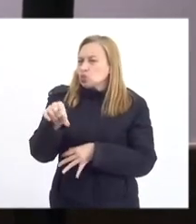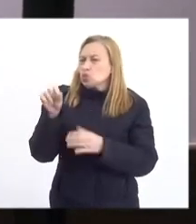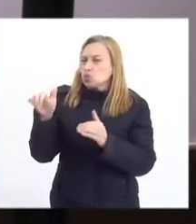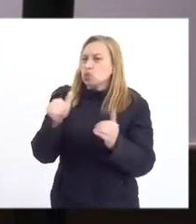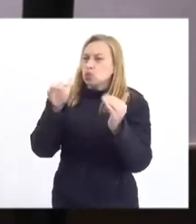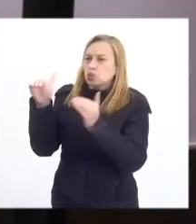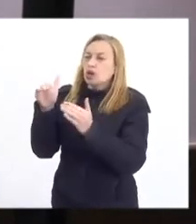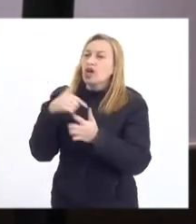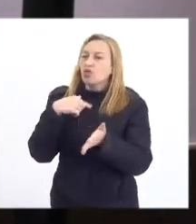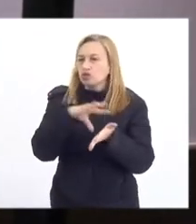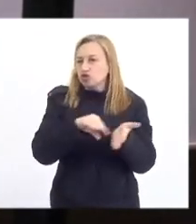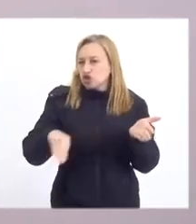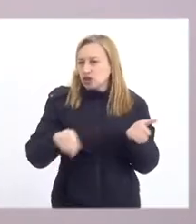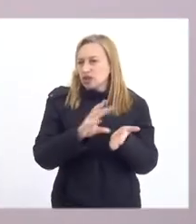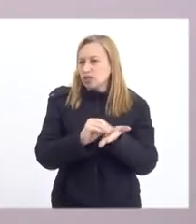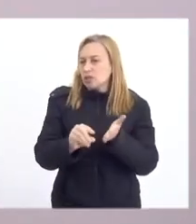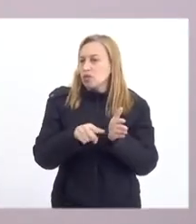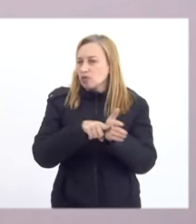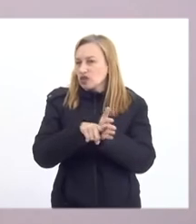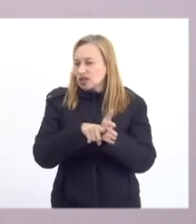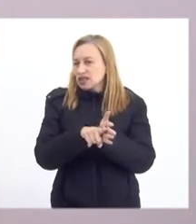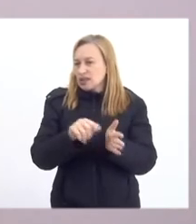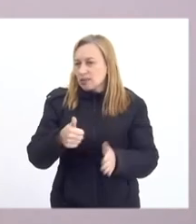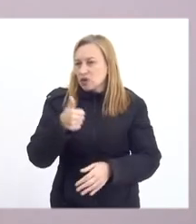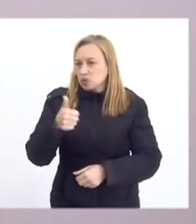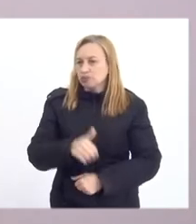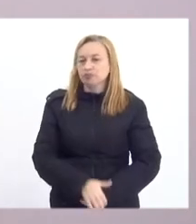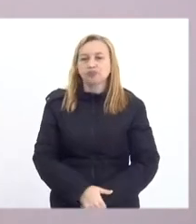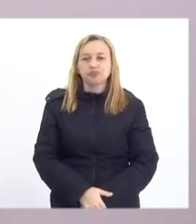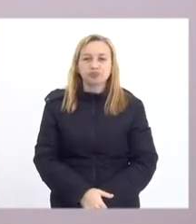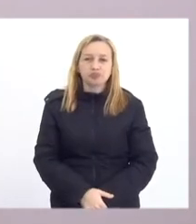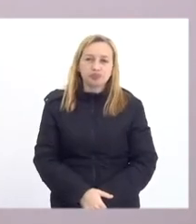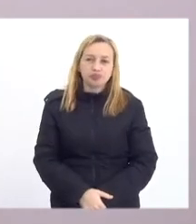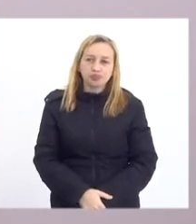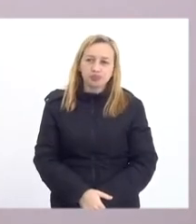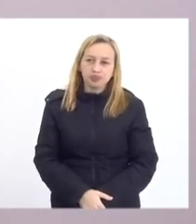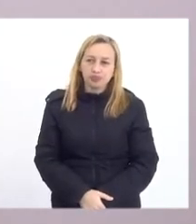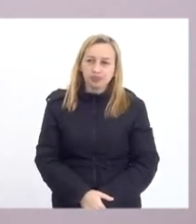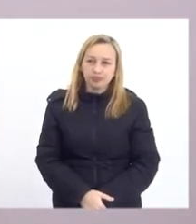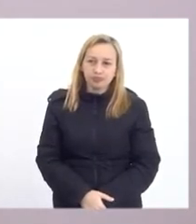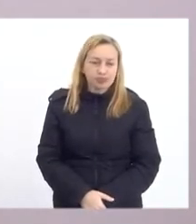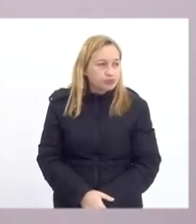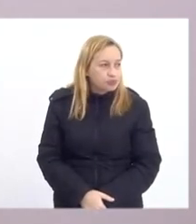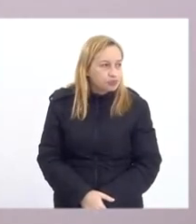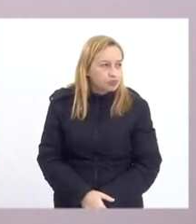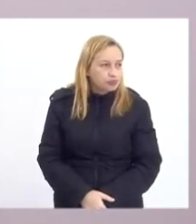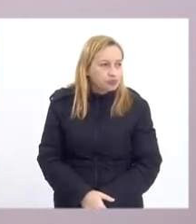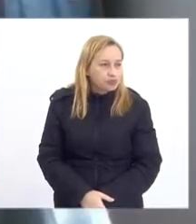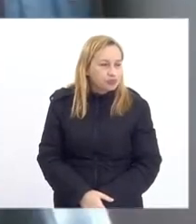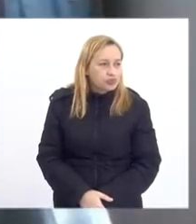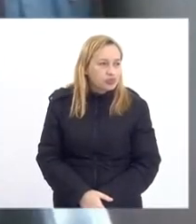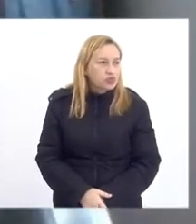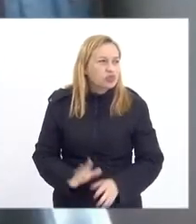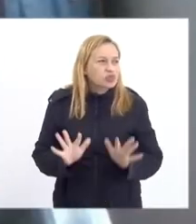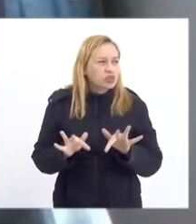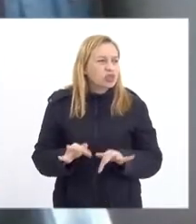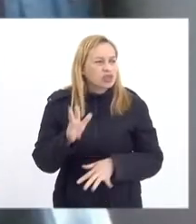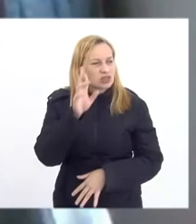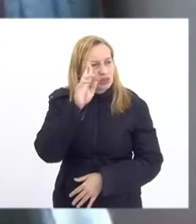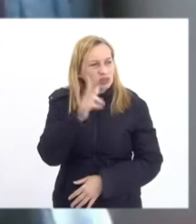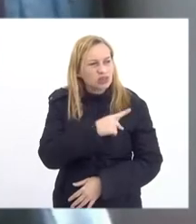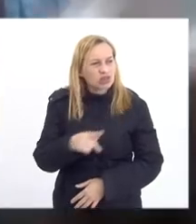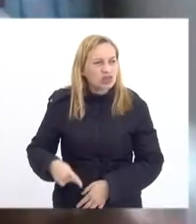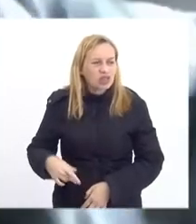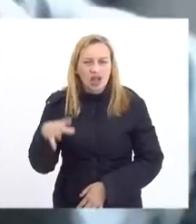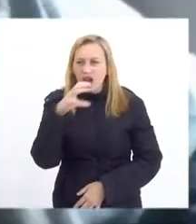Eu vou retirar de pauta, então, e vou analisar. O presidente, só para complementar, mas muito